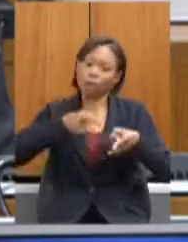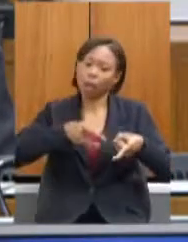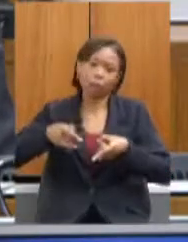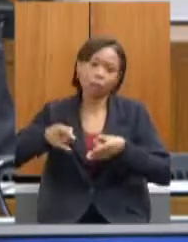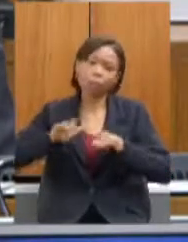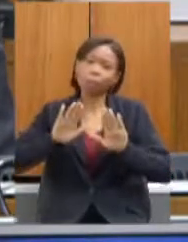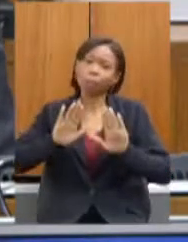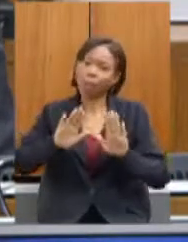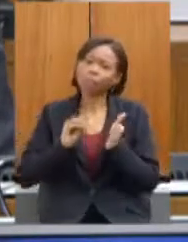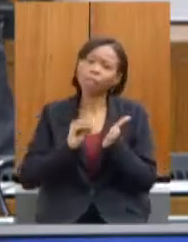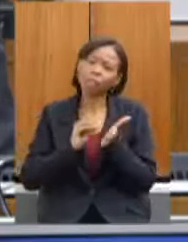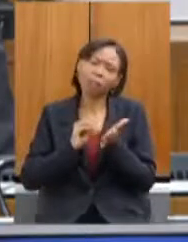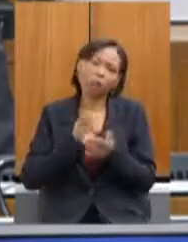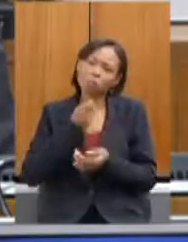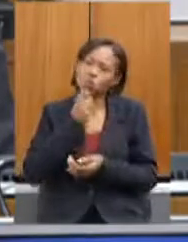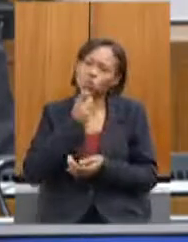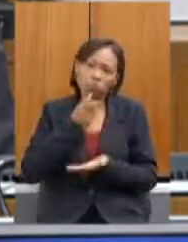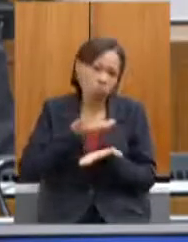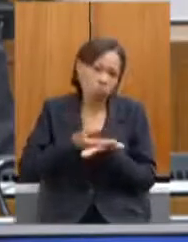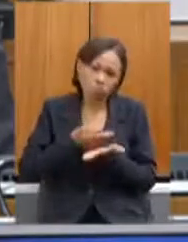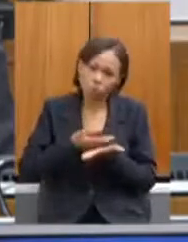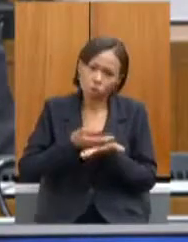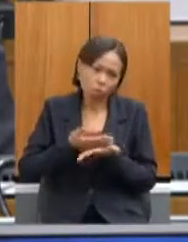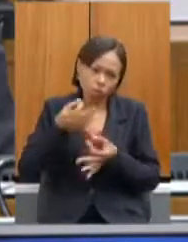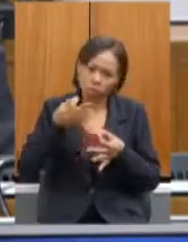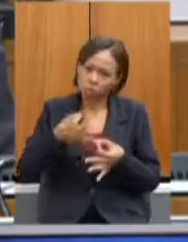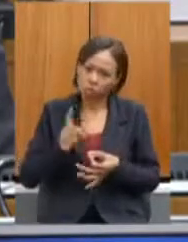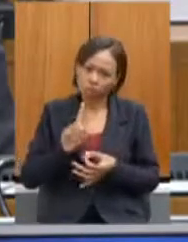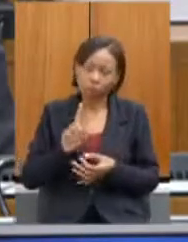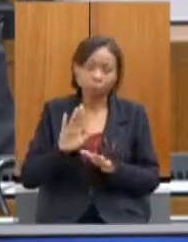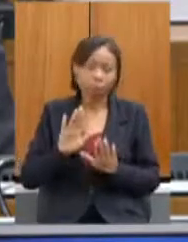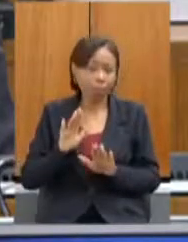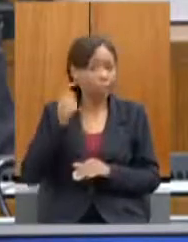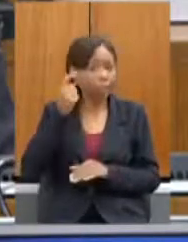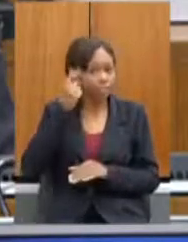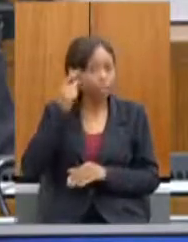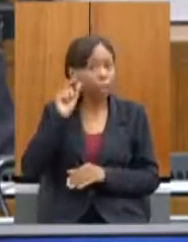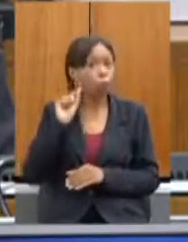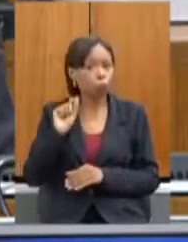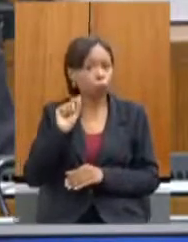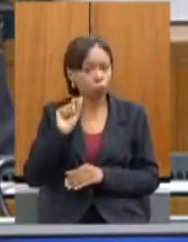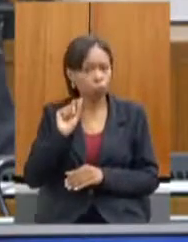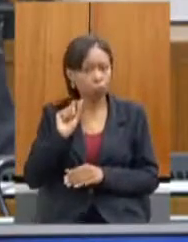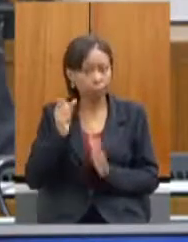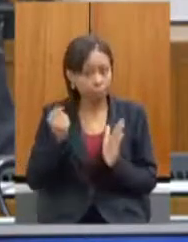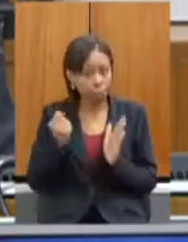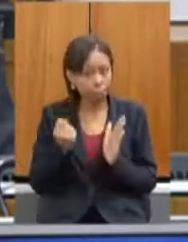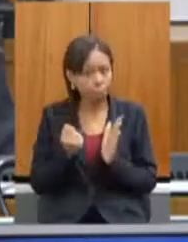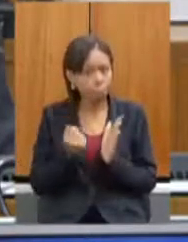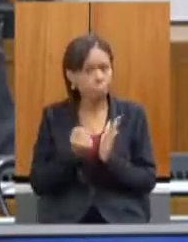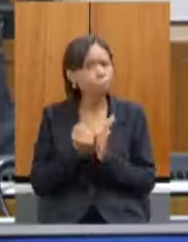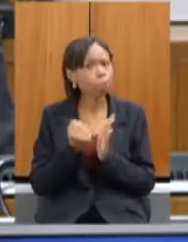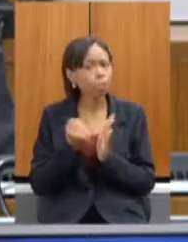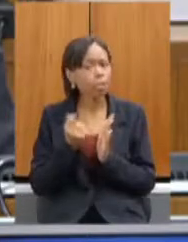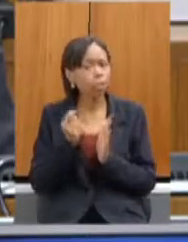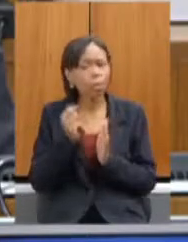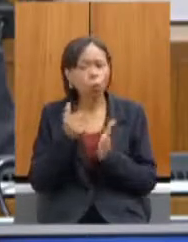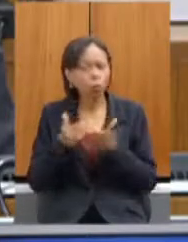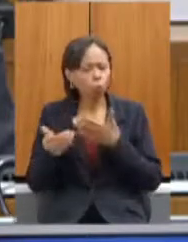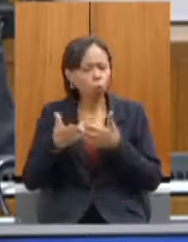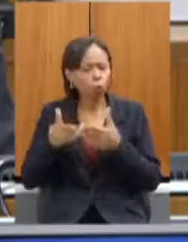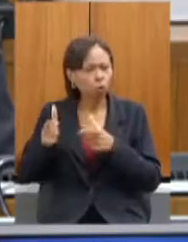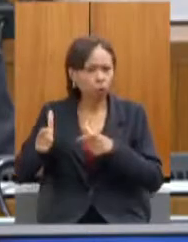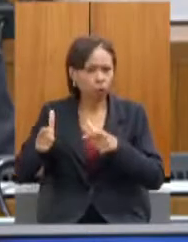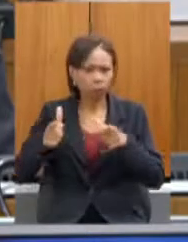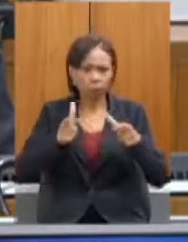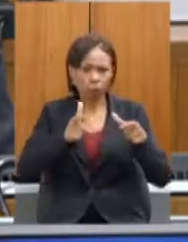definido e e a ideia é ter legado ou seja todo toda a região que tiver condição de